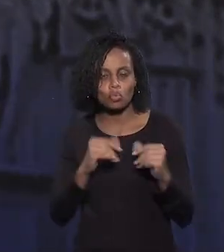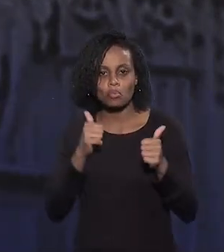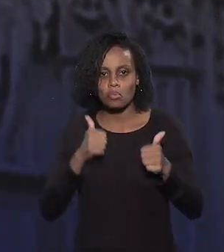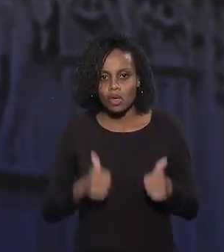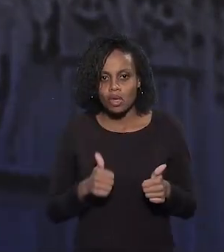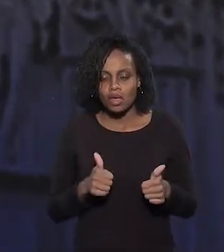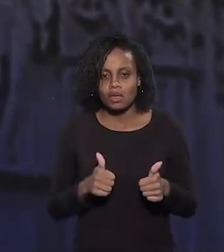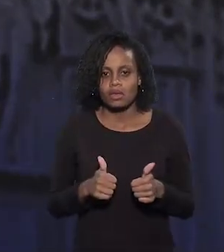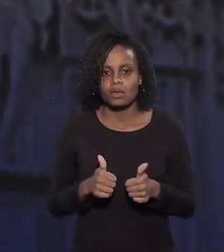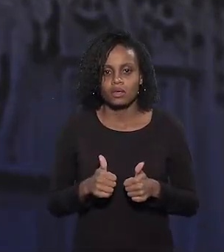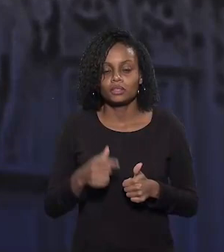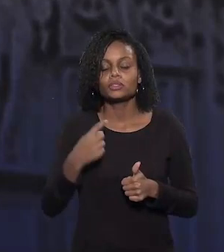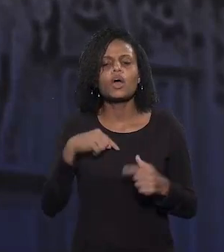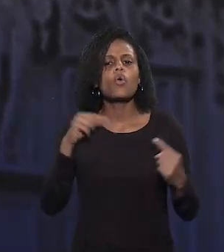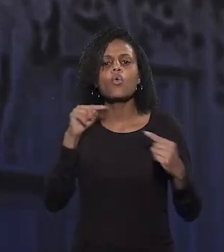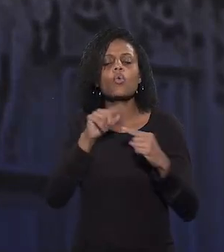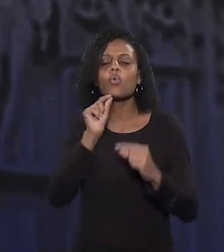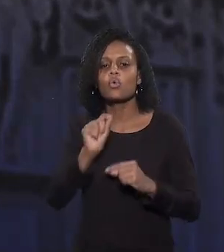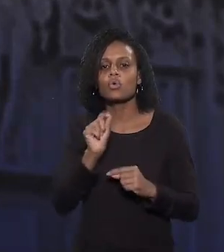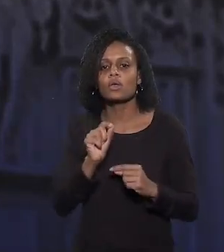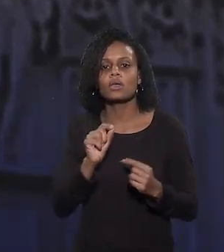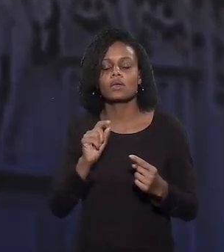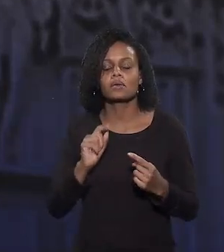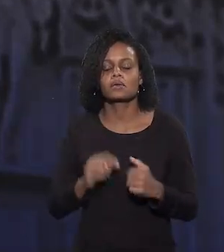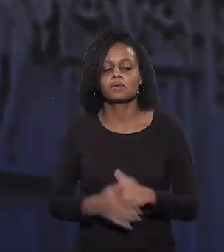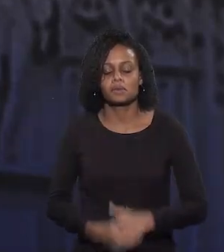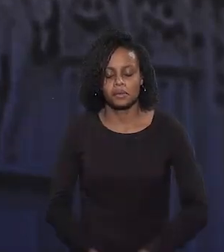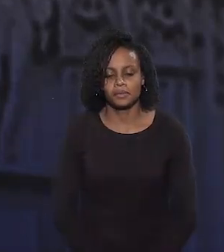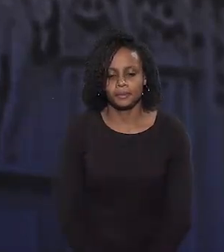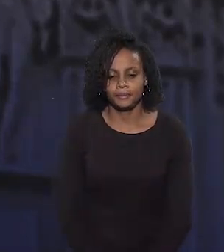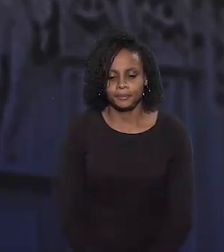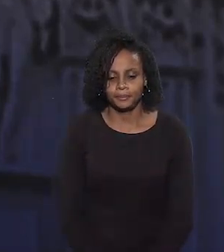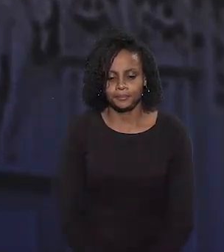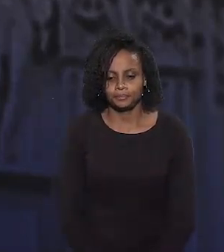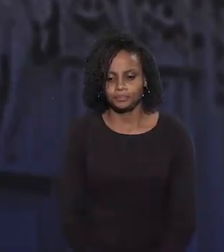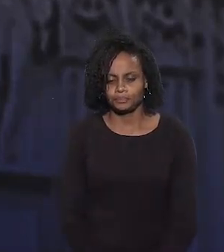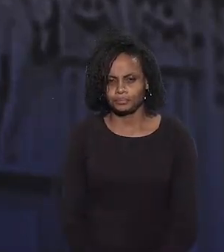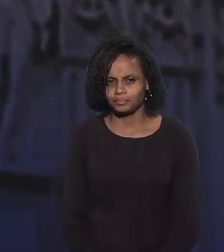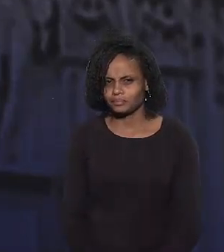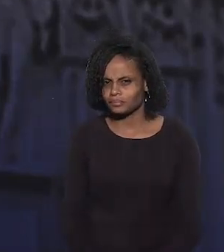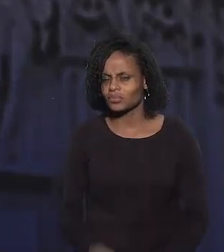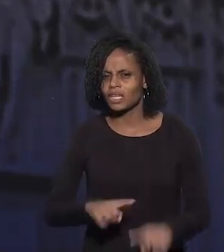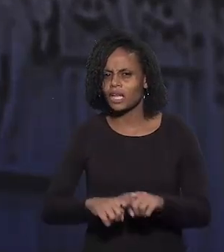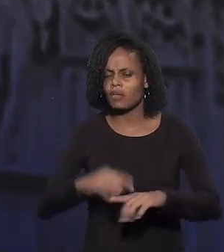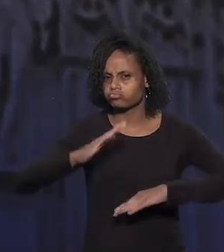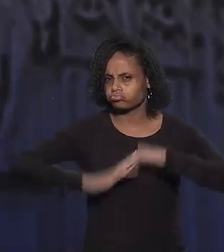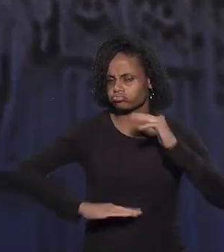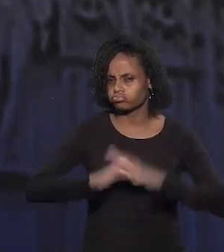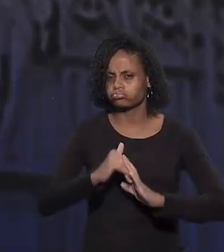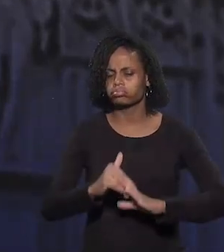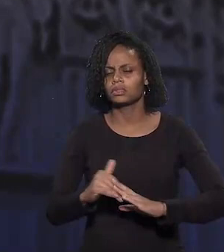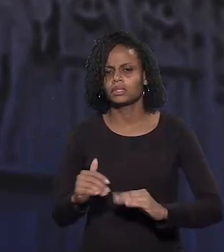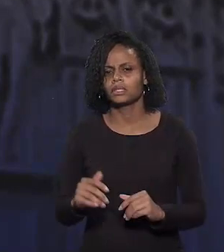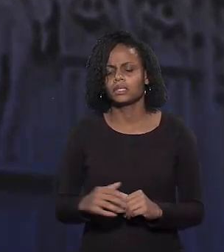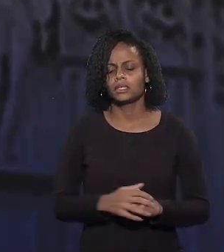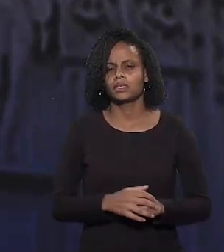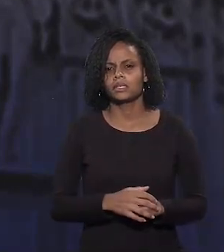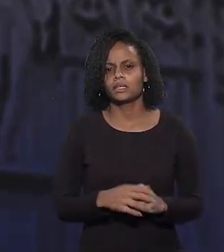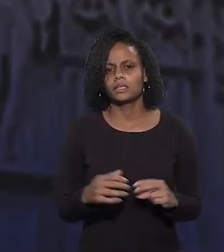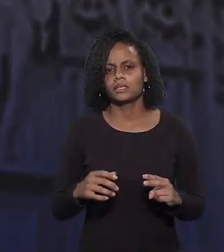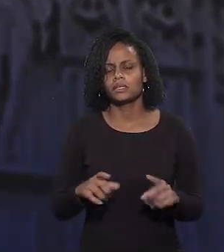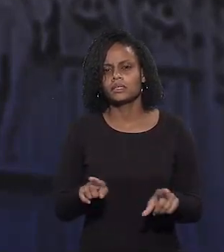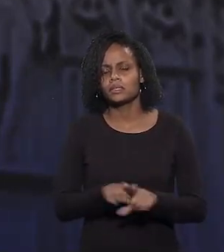os objetivos, quais são os objetivos? Os objetivos são não só de destrezas e habilidades,